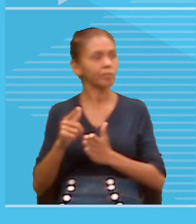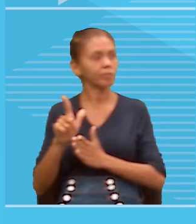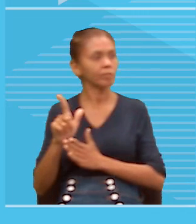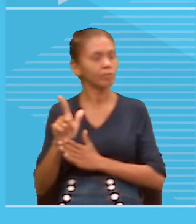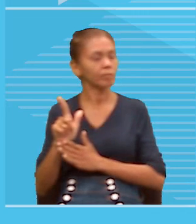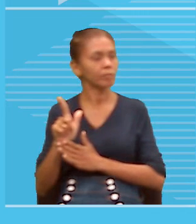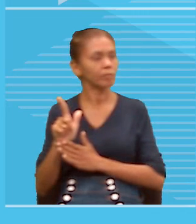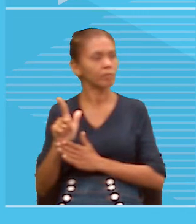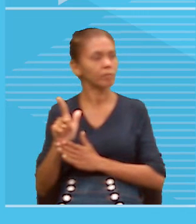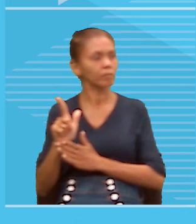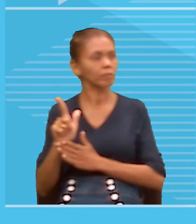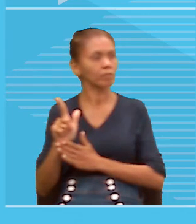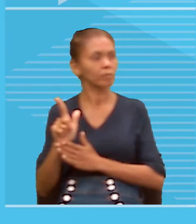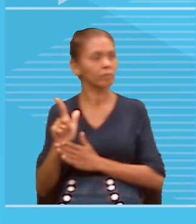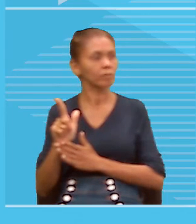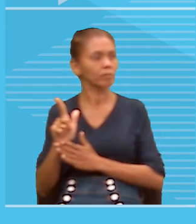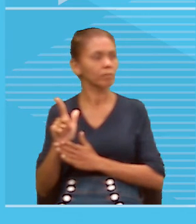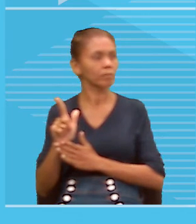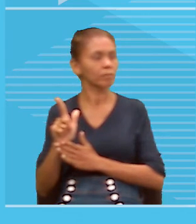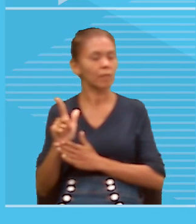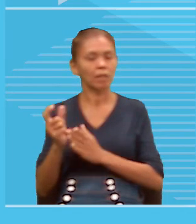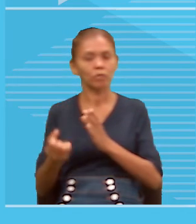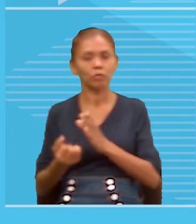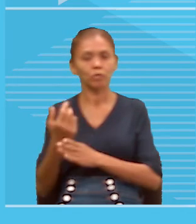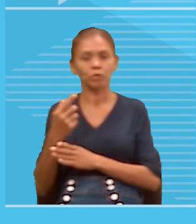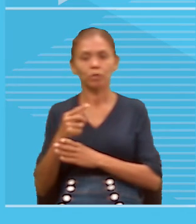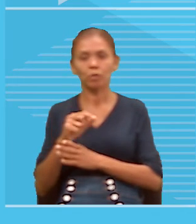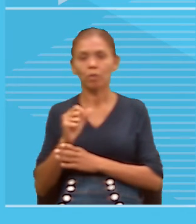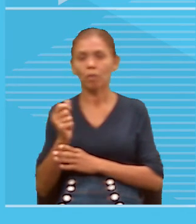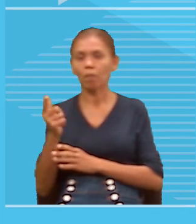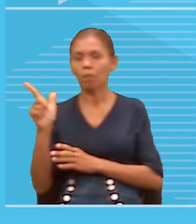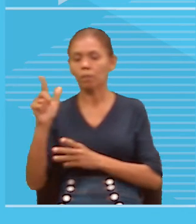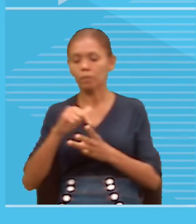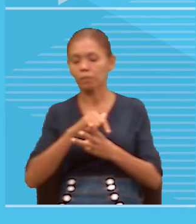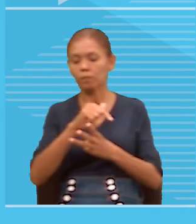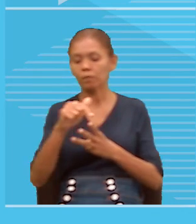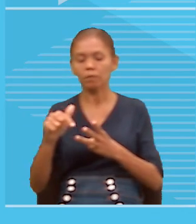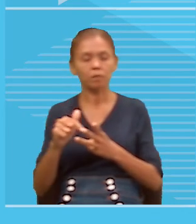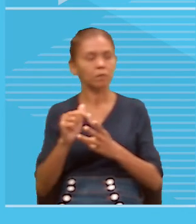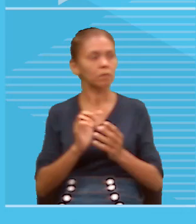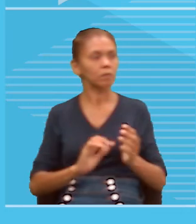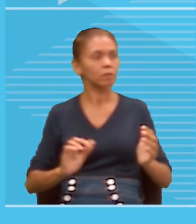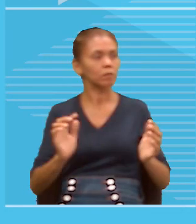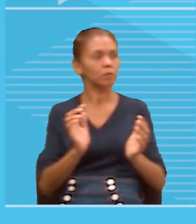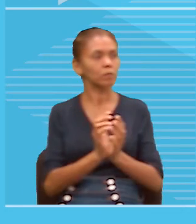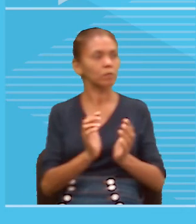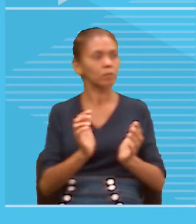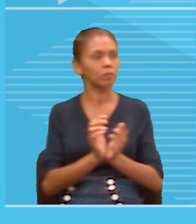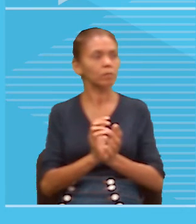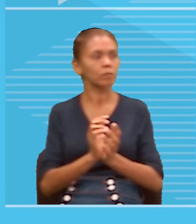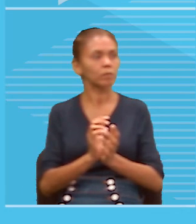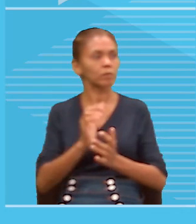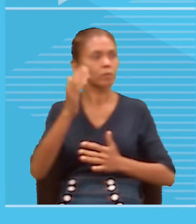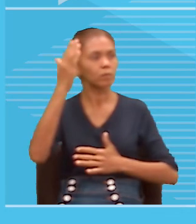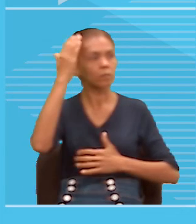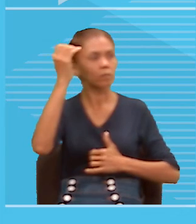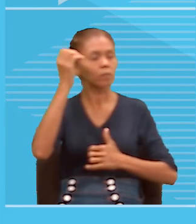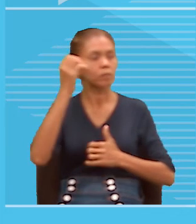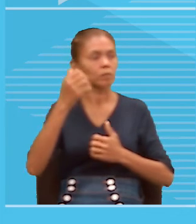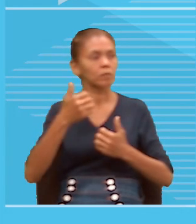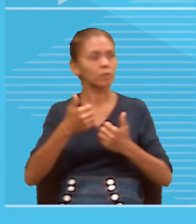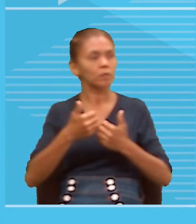surgir essas três diferentes grupos né E aqui do mesmo jeito esses macacos aqui eles estão um pouco mais